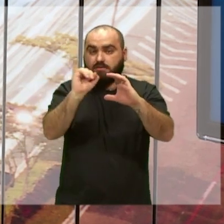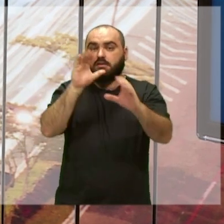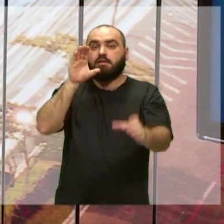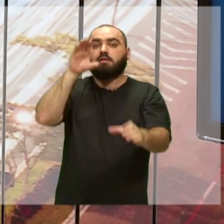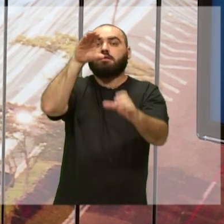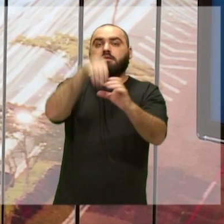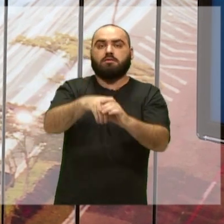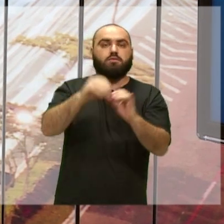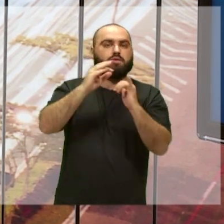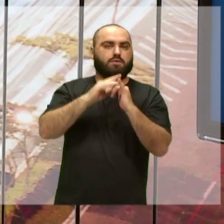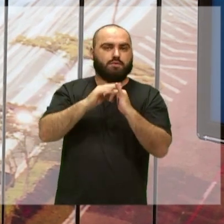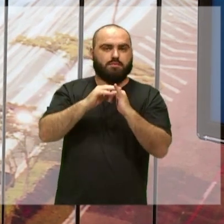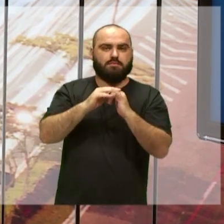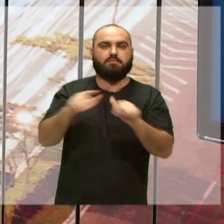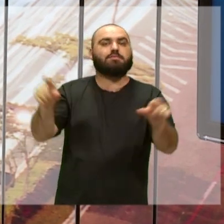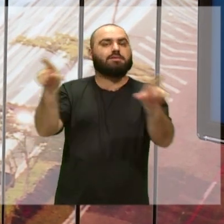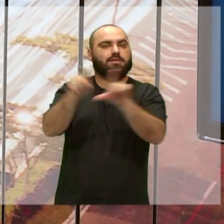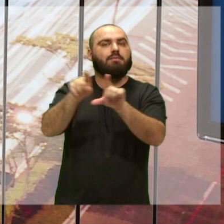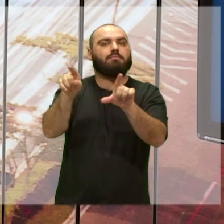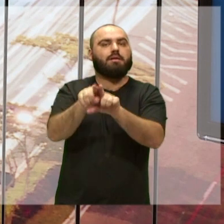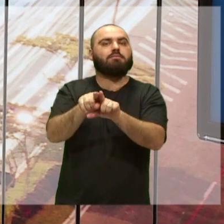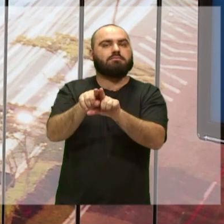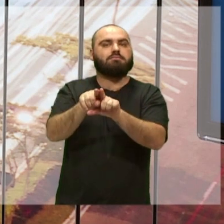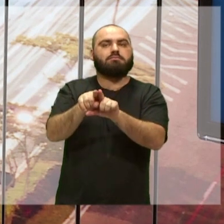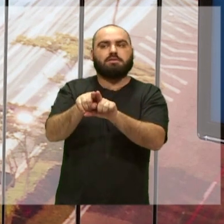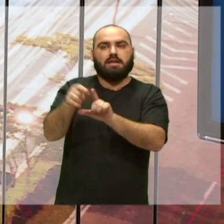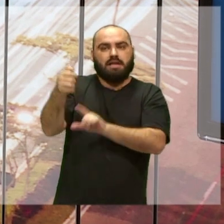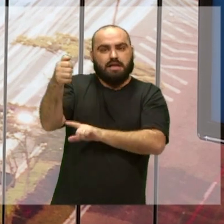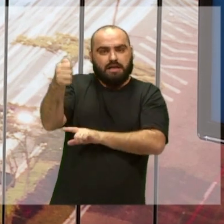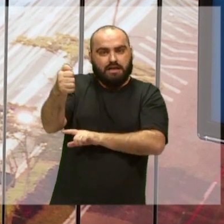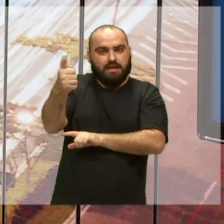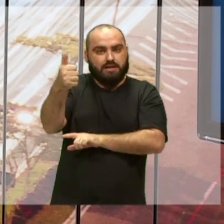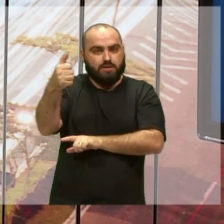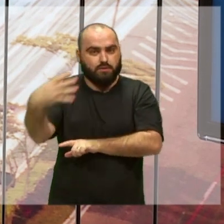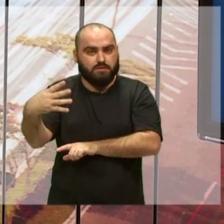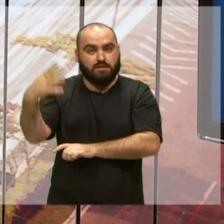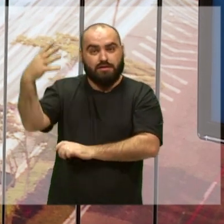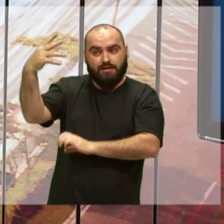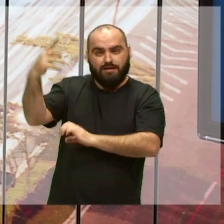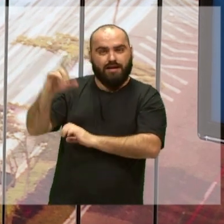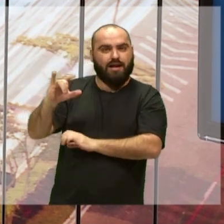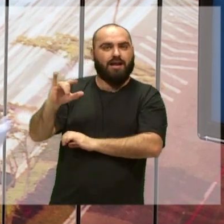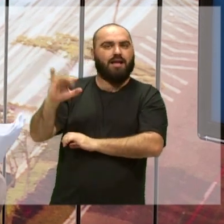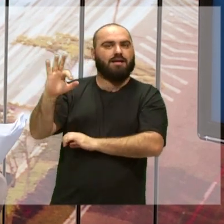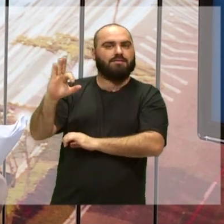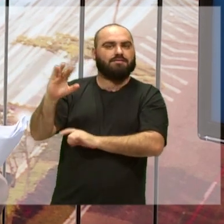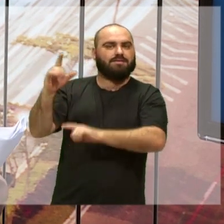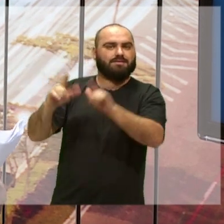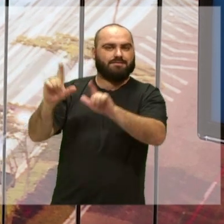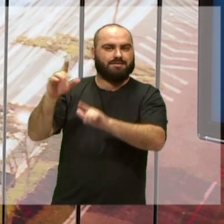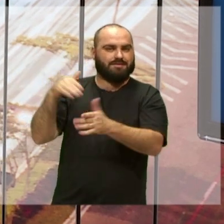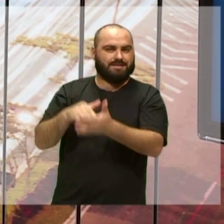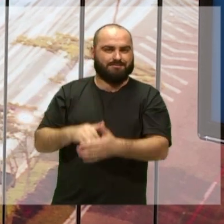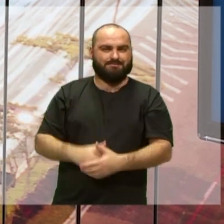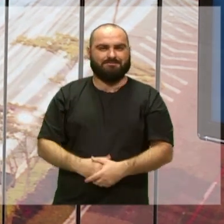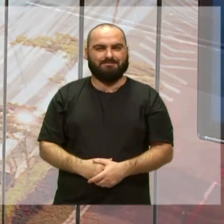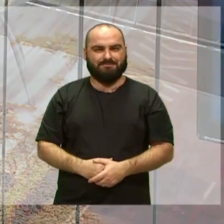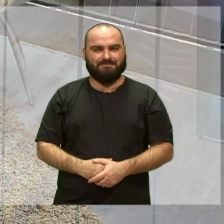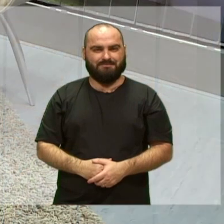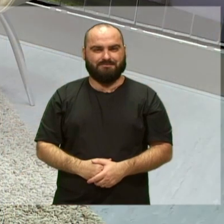Itajaí no YouTube e são transmitidas pelo Canal 14 da Claro TV até a